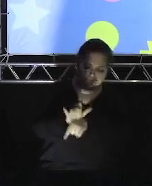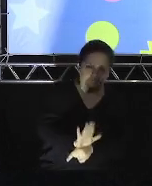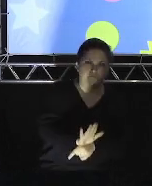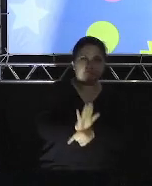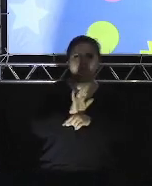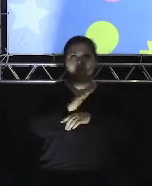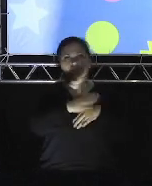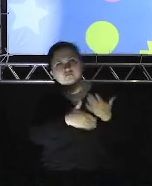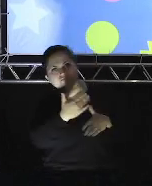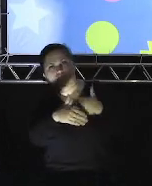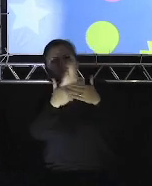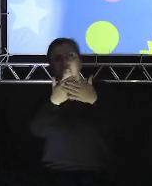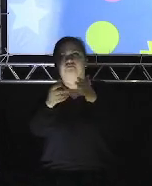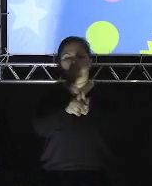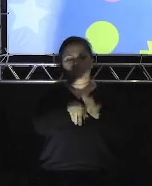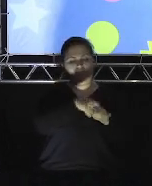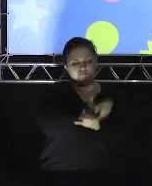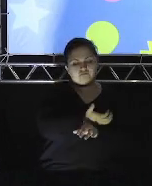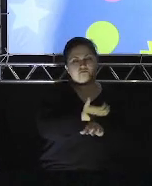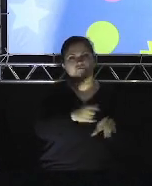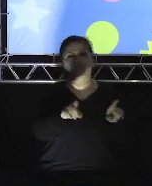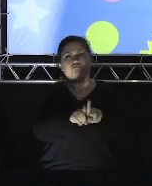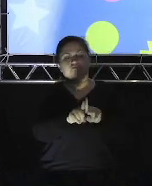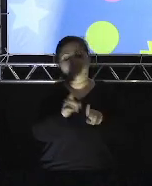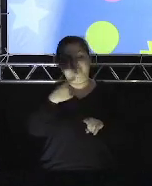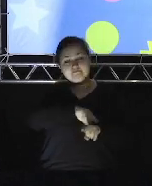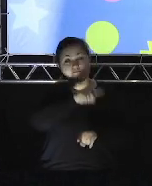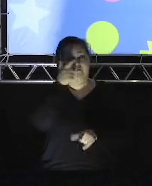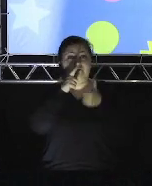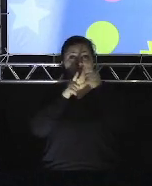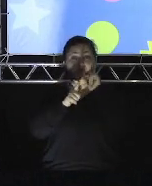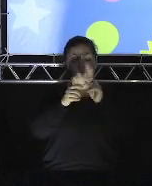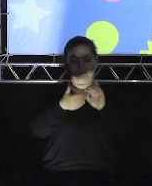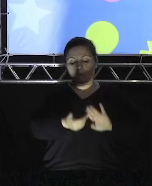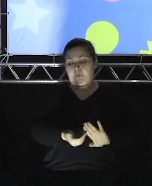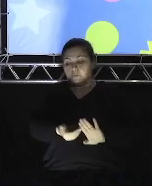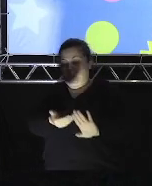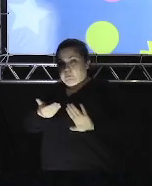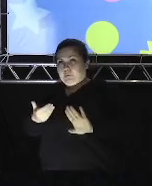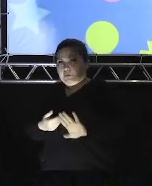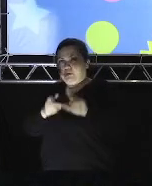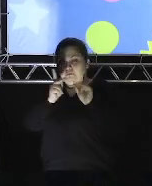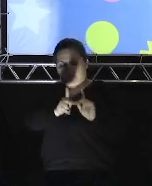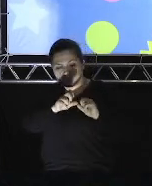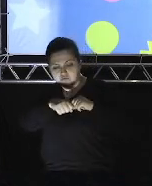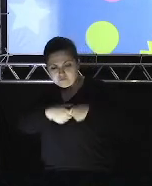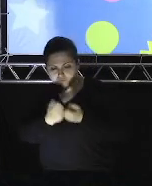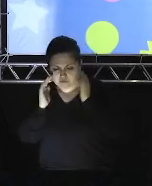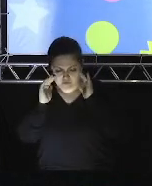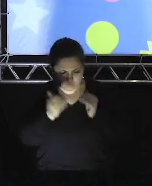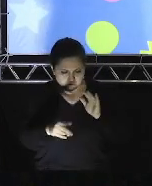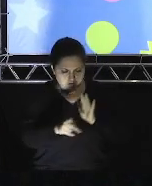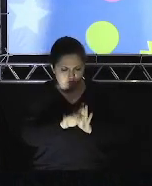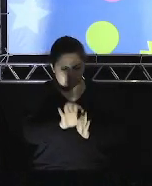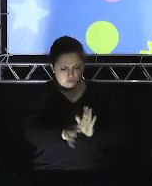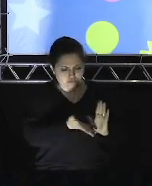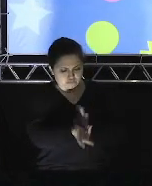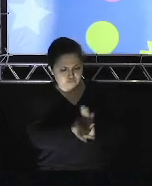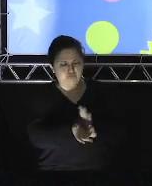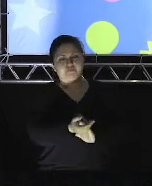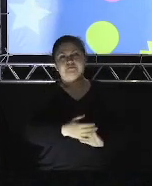a evoluir a disciplina, a gente consegue mitigar um pouco tendo pessoas dedicadas a olhar para a agilidade.